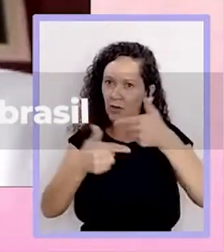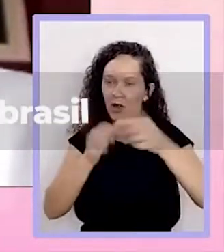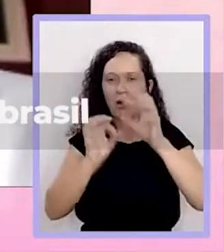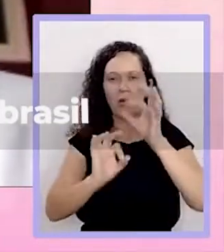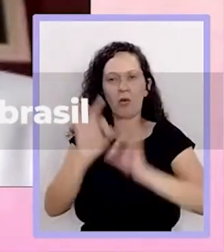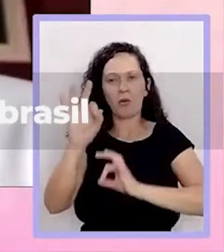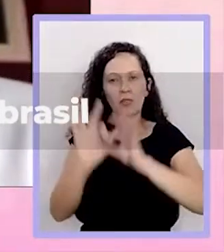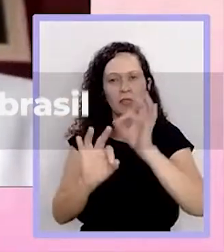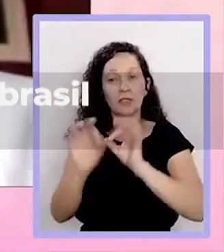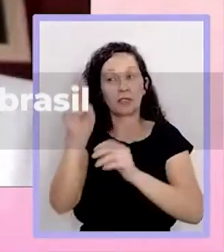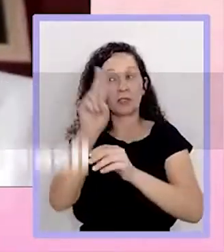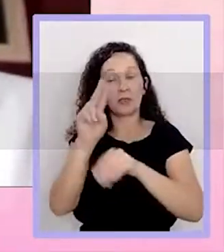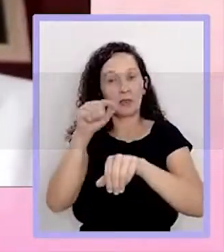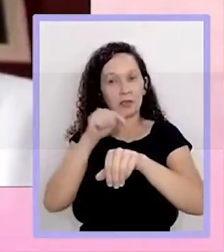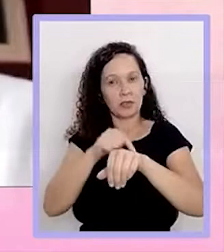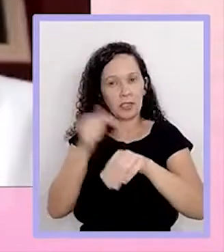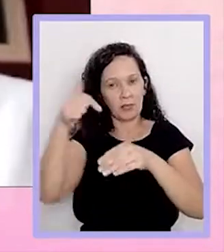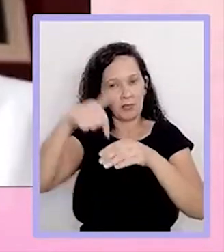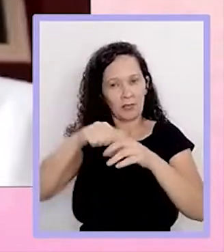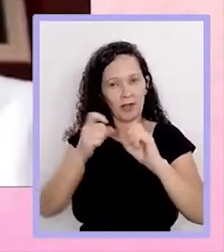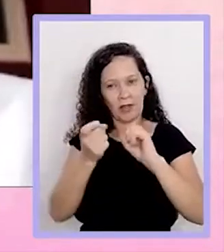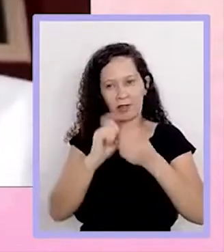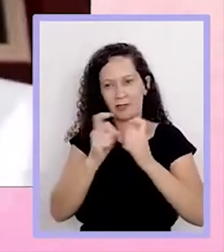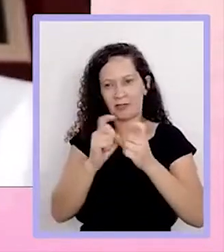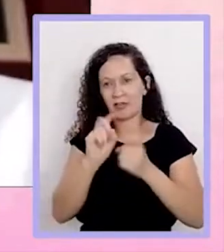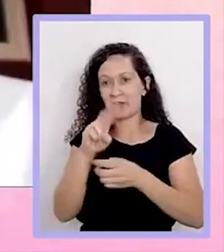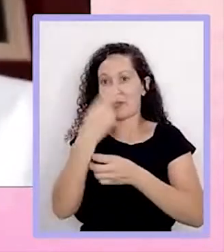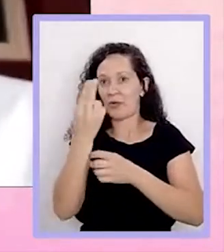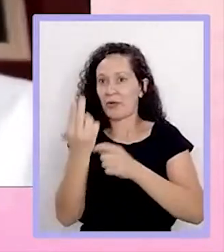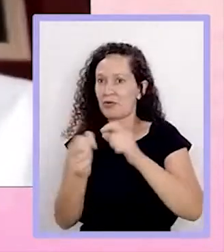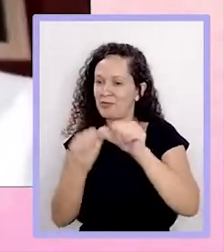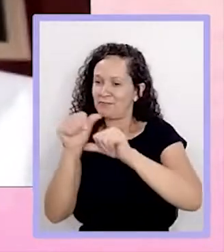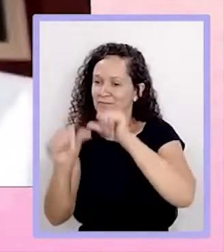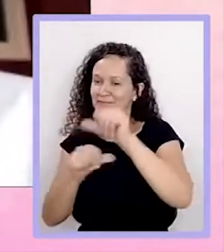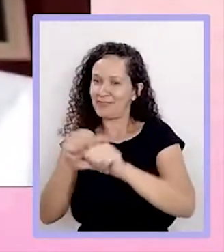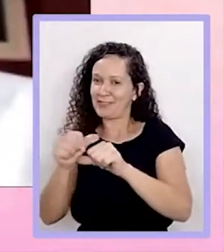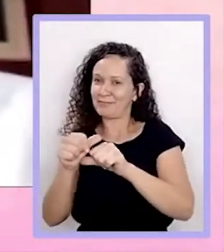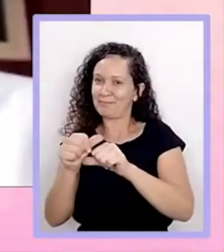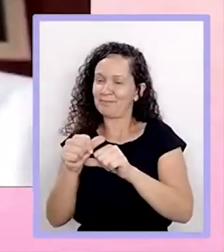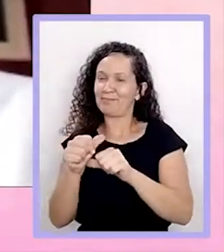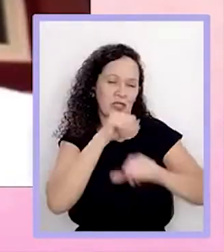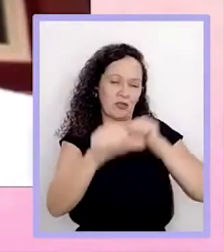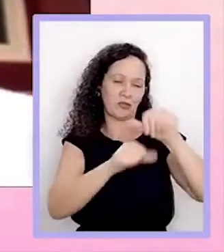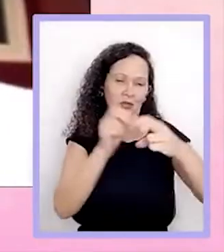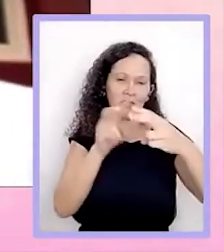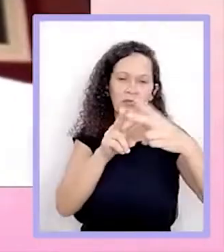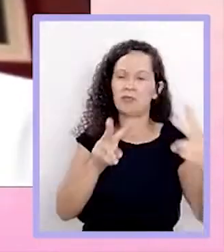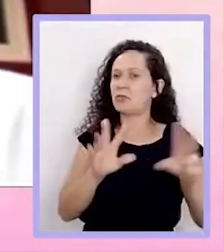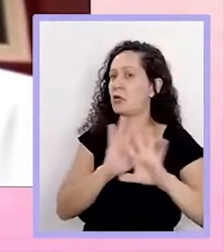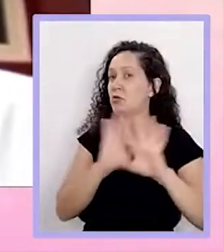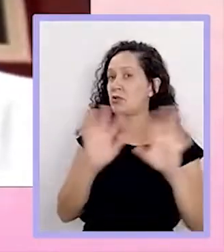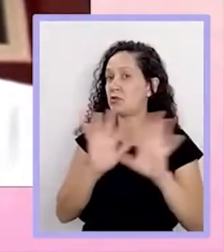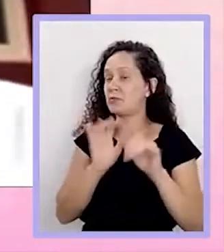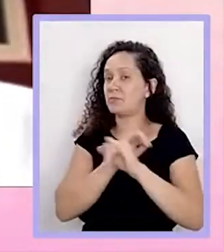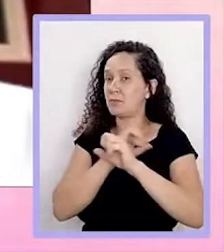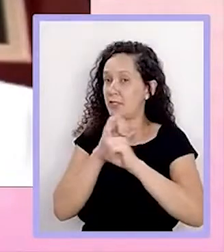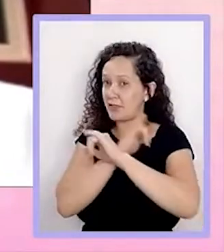para fazer seus trabalhos internos, ou ele teve que se reinventar nesses outros ambientes. A pandemia